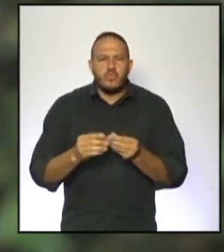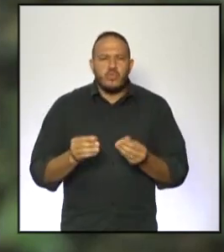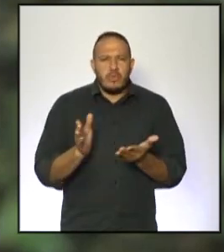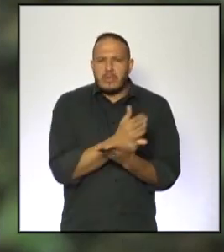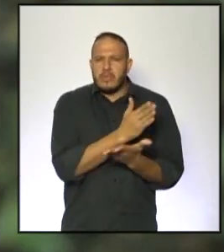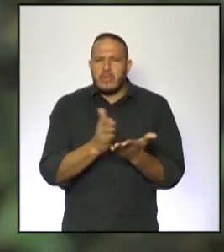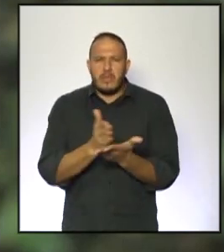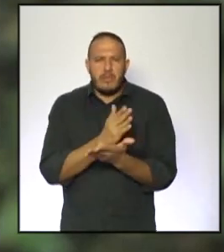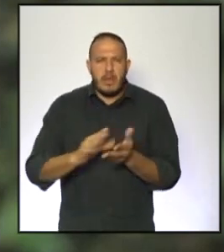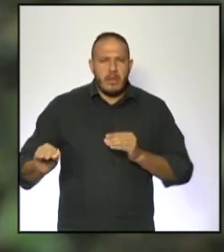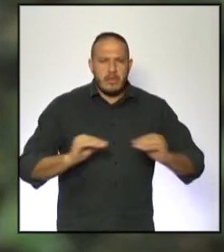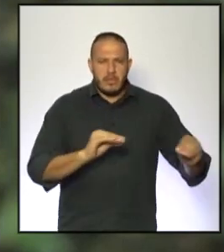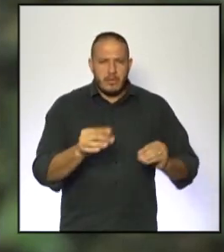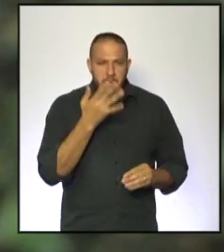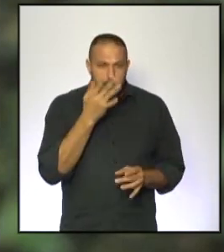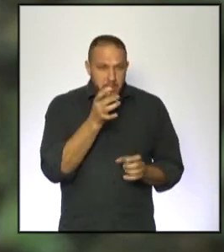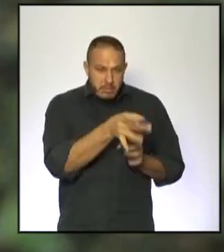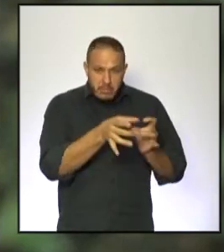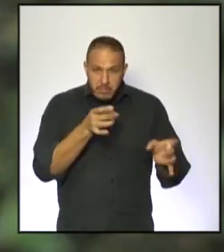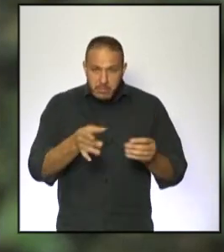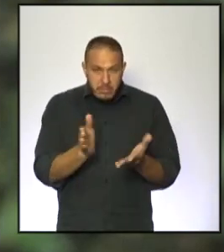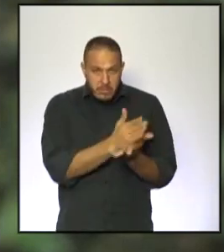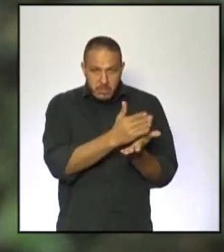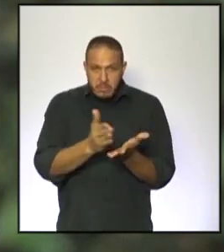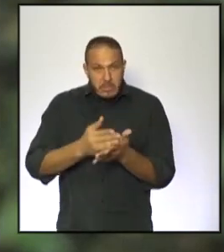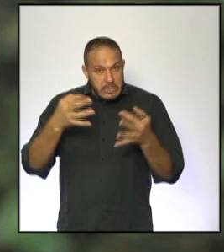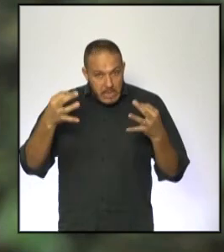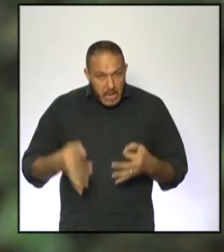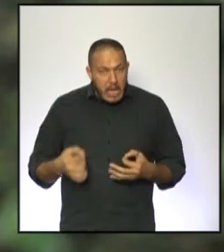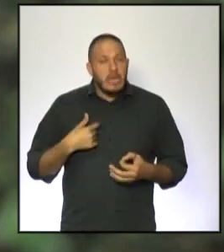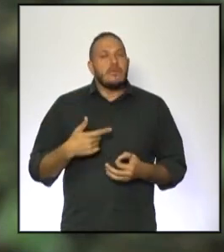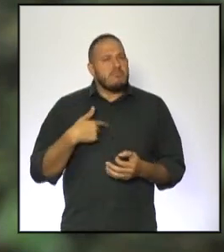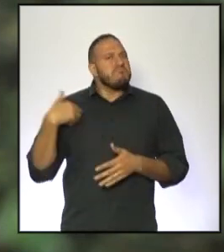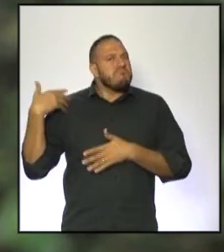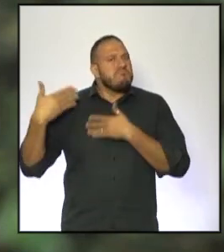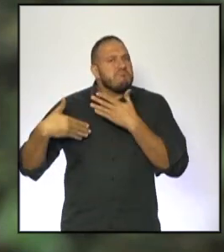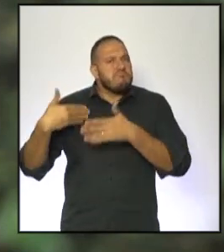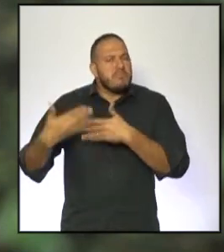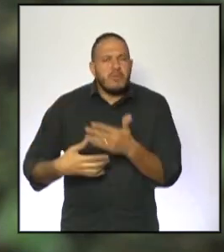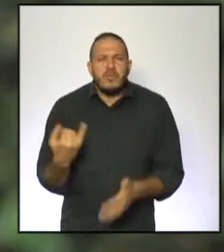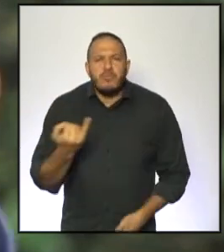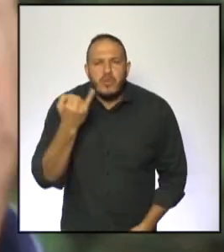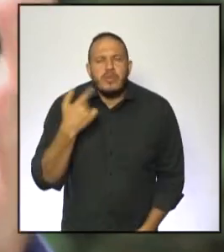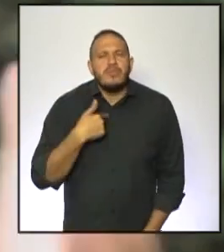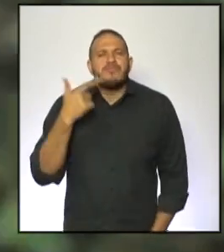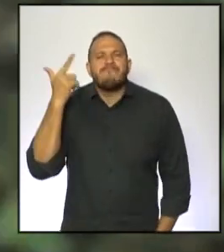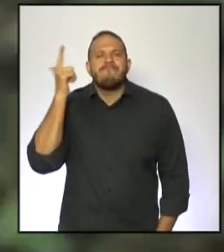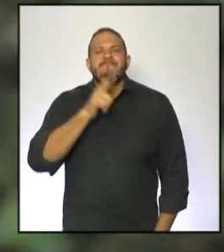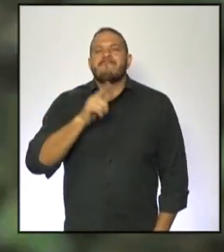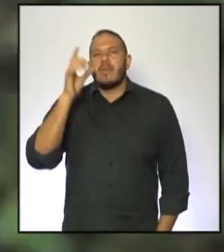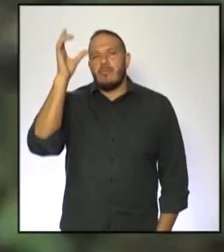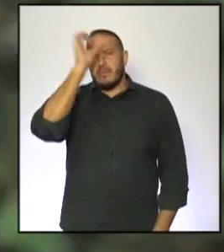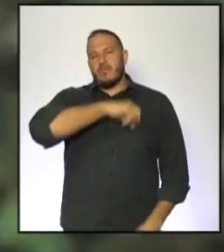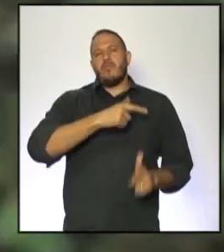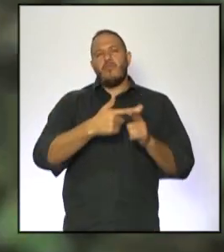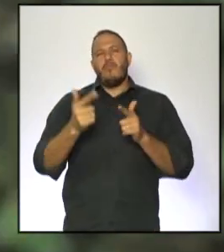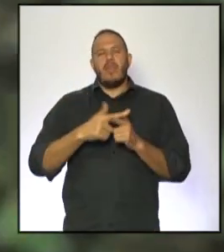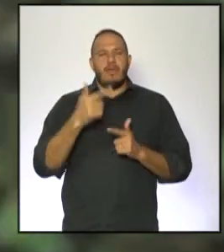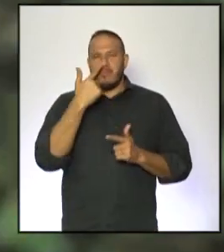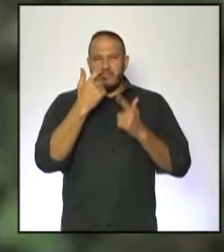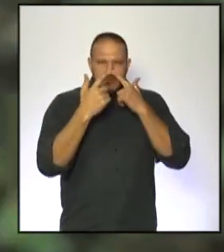até a destinação correta do lixo reciclável. Foi um exercício muito importante para eu entender o problema do lixo como um